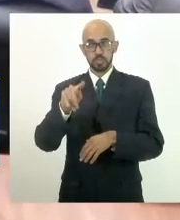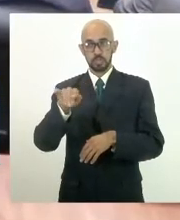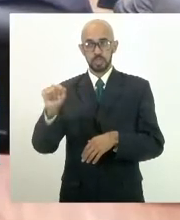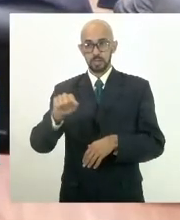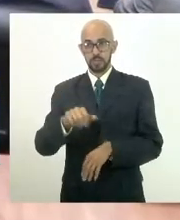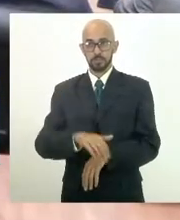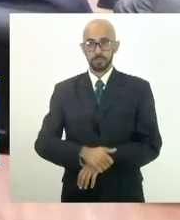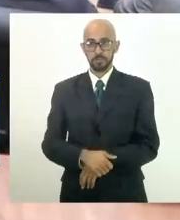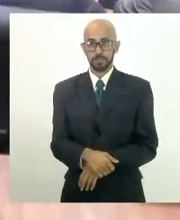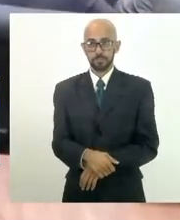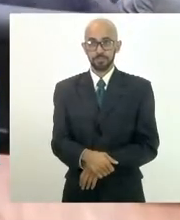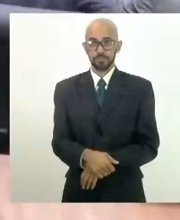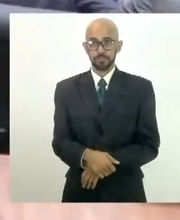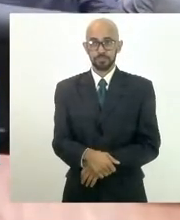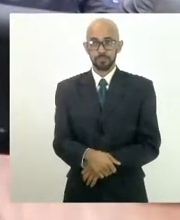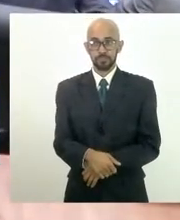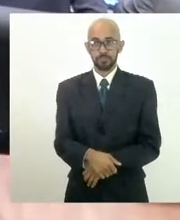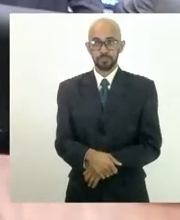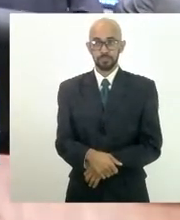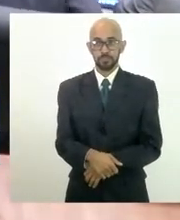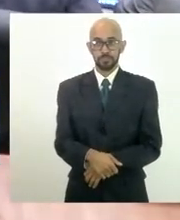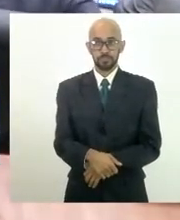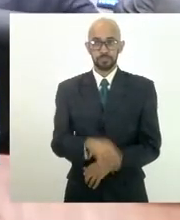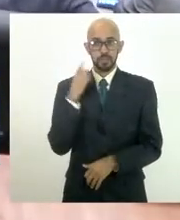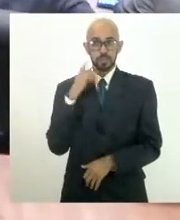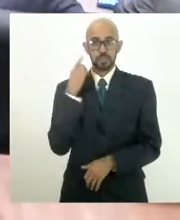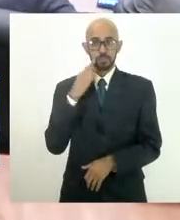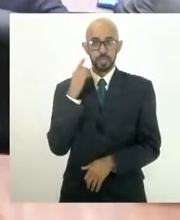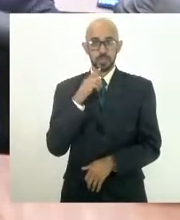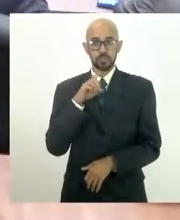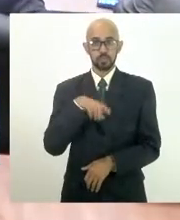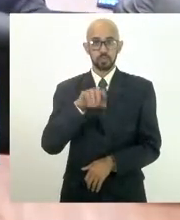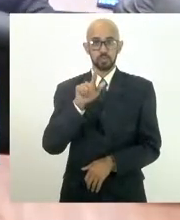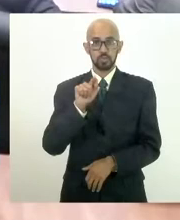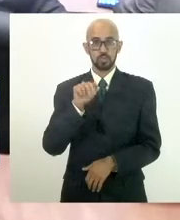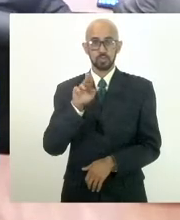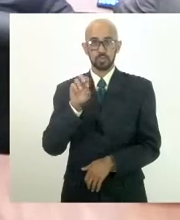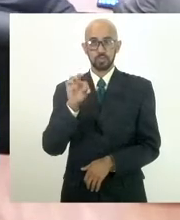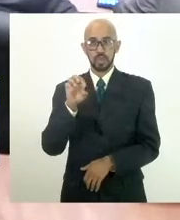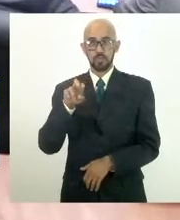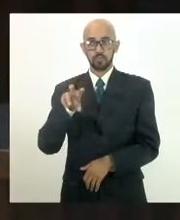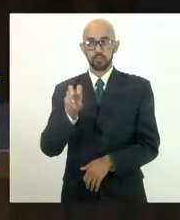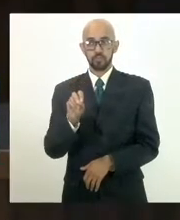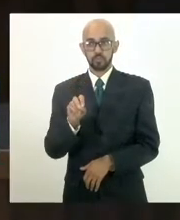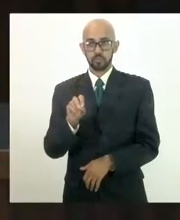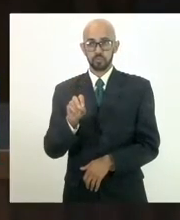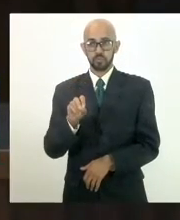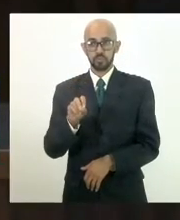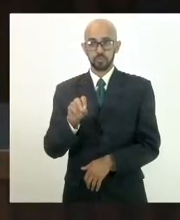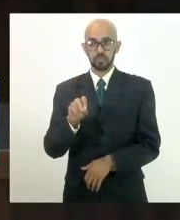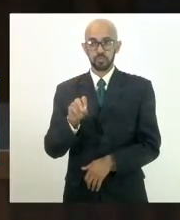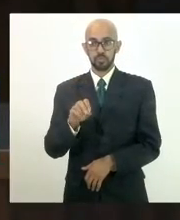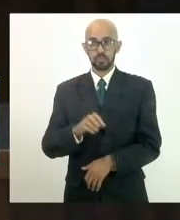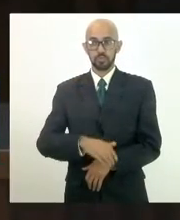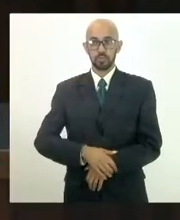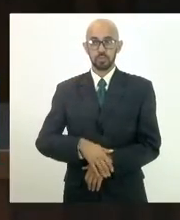Deputada Lucinha. Deputado Gustavo Schmidt. Deputado Gustavo Schmidt.